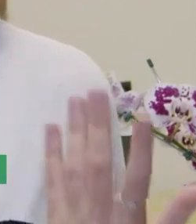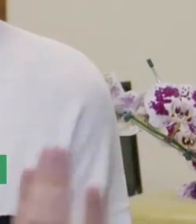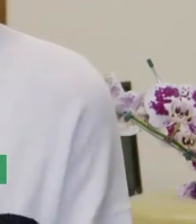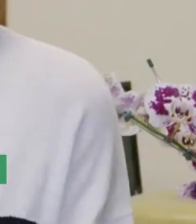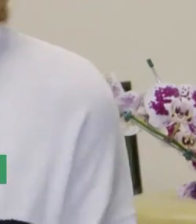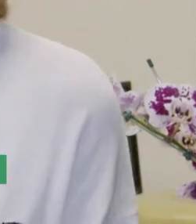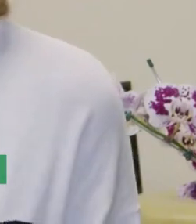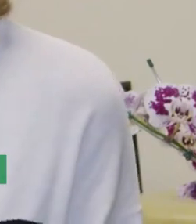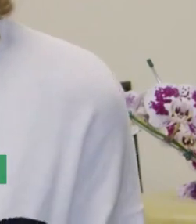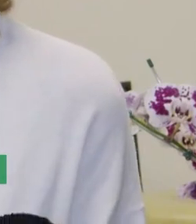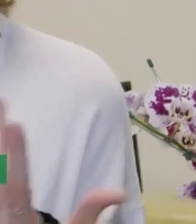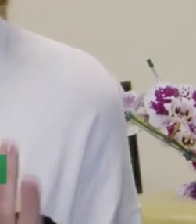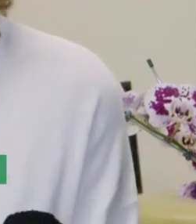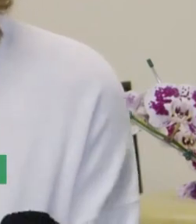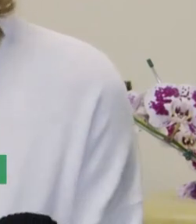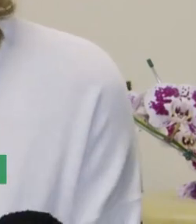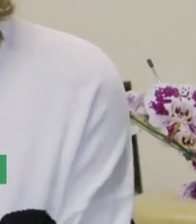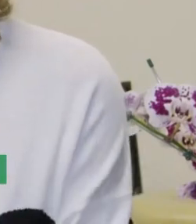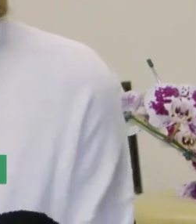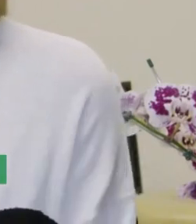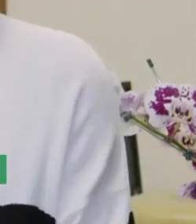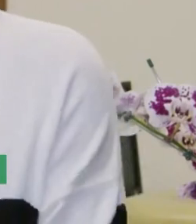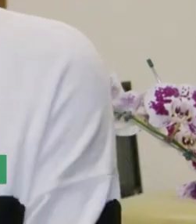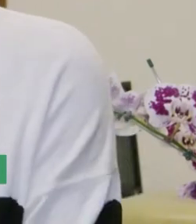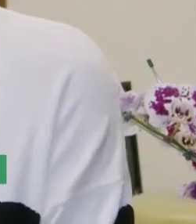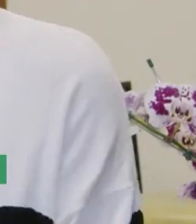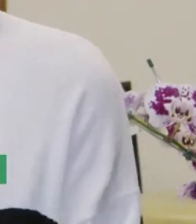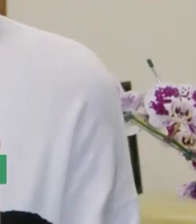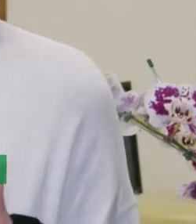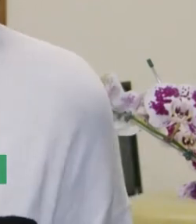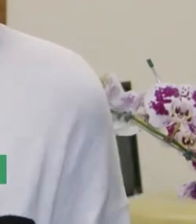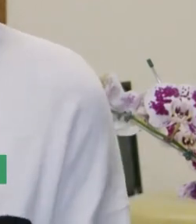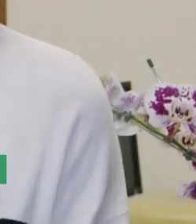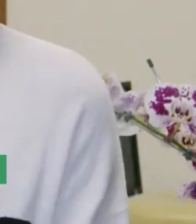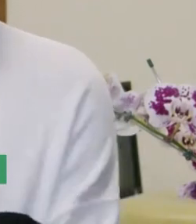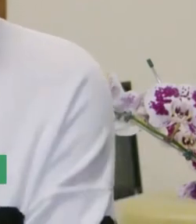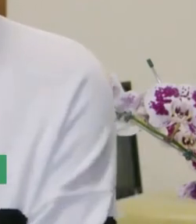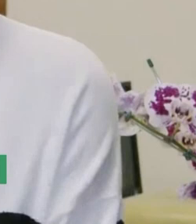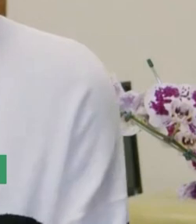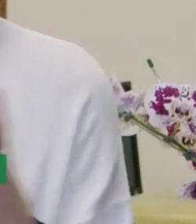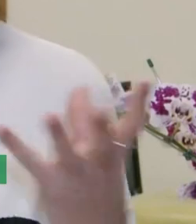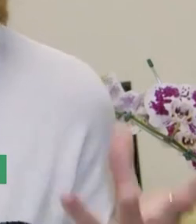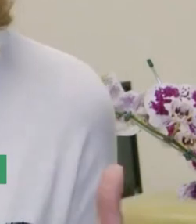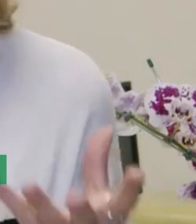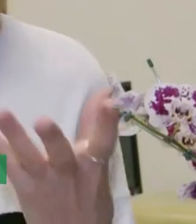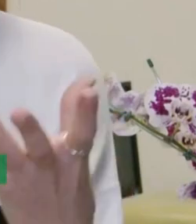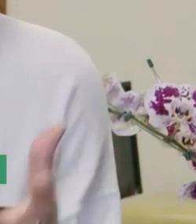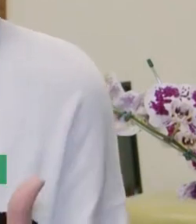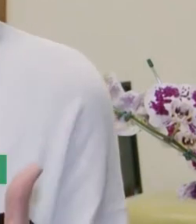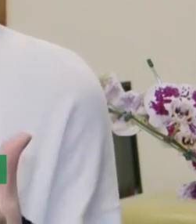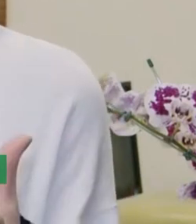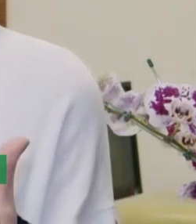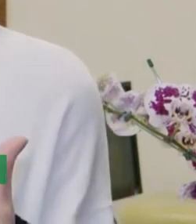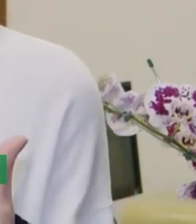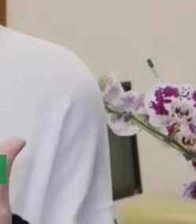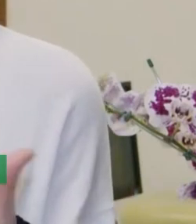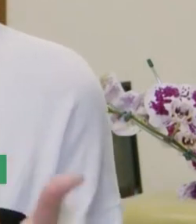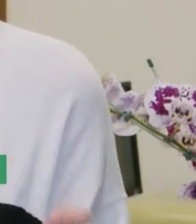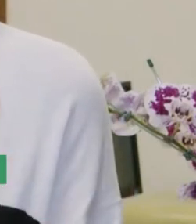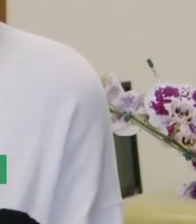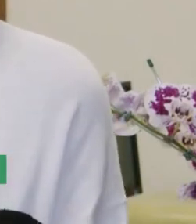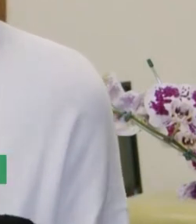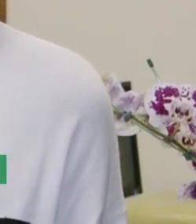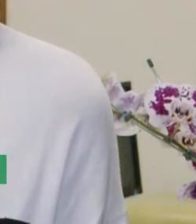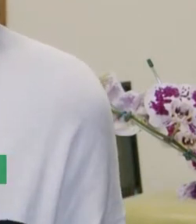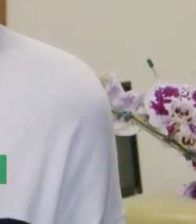a mulher da sua rede de apoio existe também a violência patrimonial que aquela que afeta os bens a renda o patrimônio daquela mulher